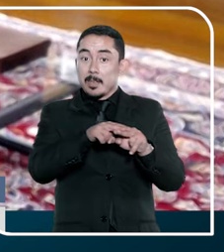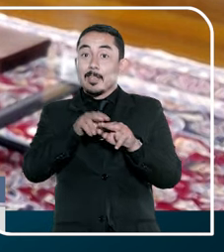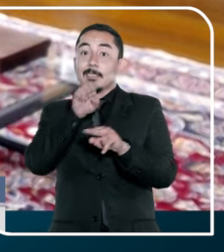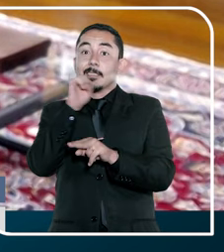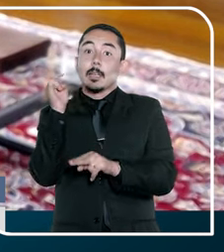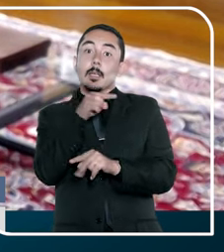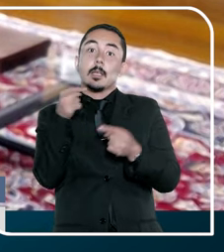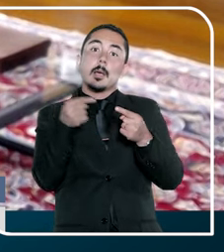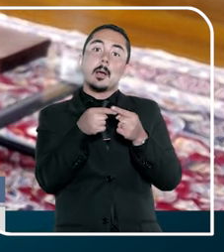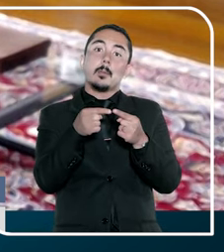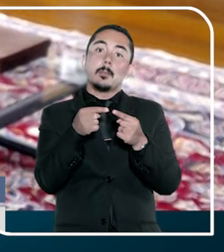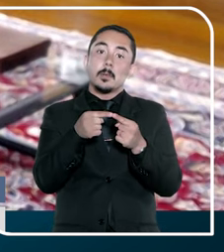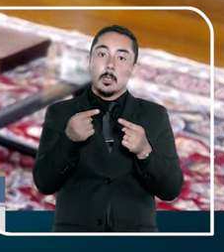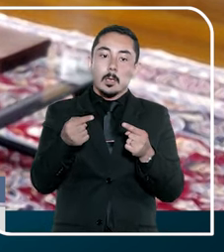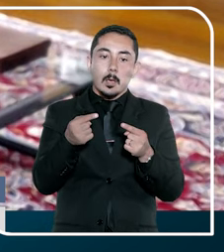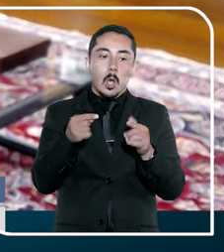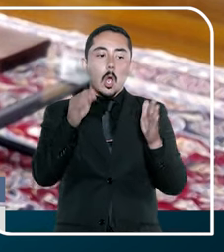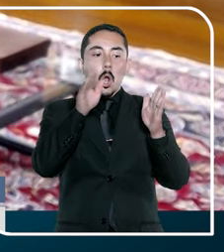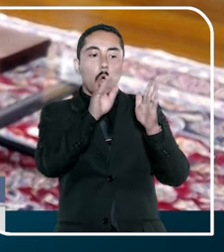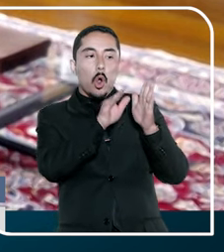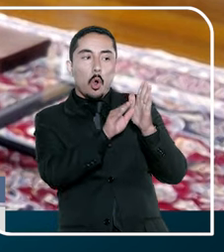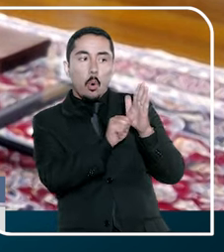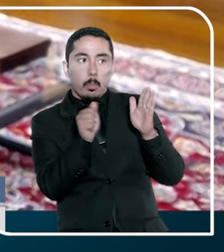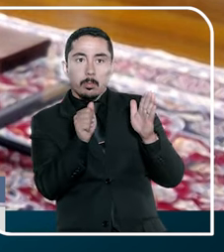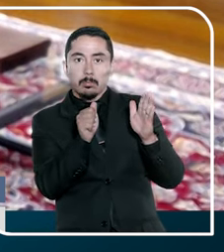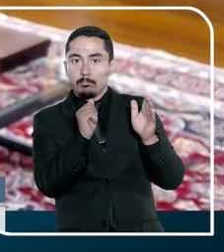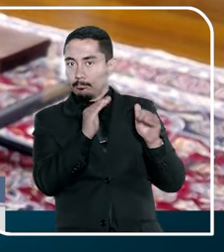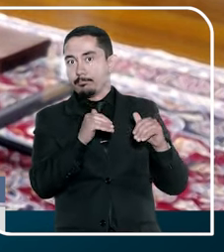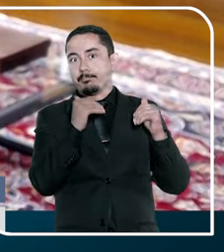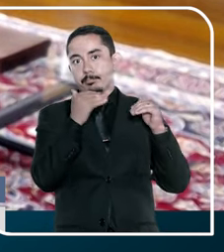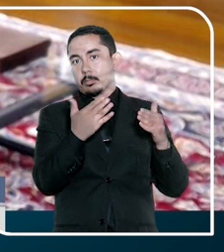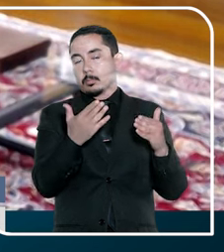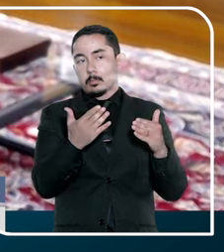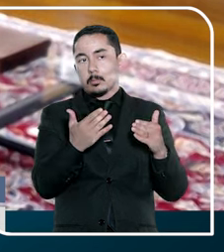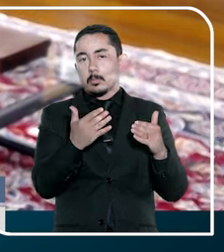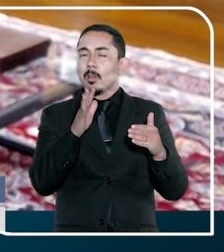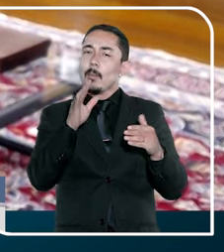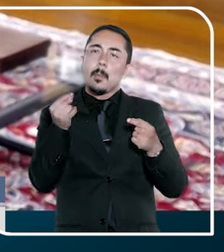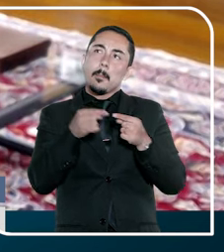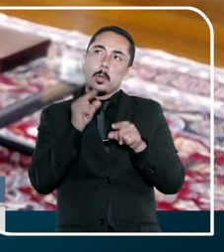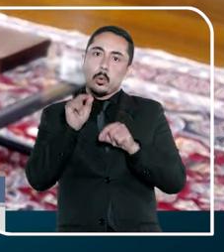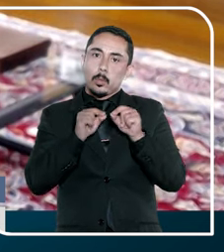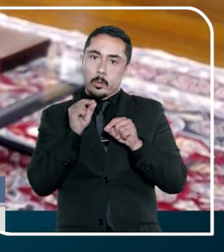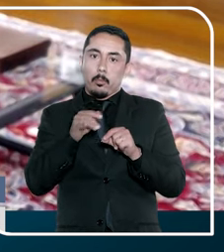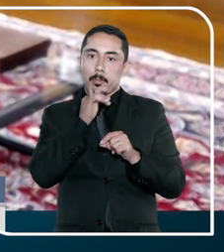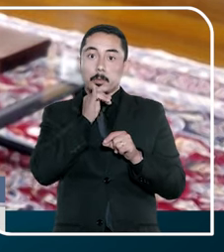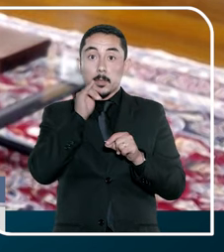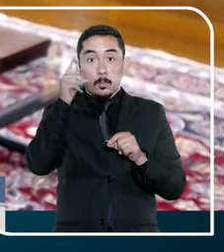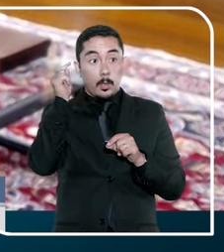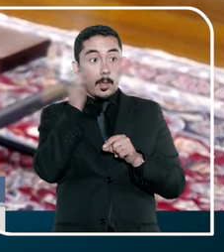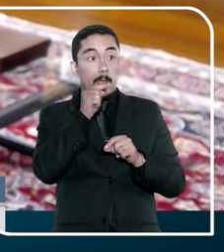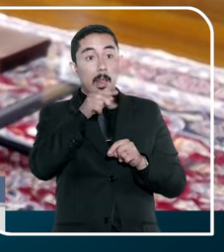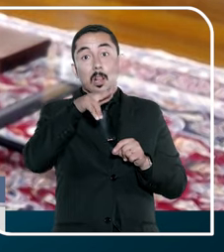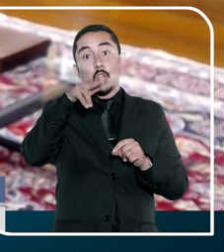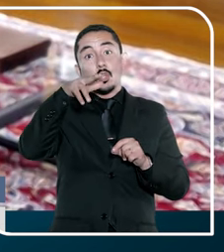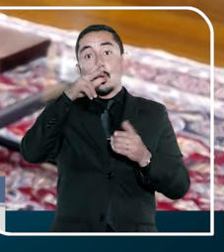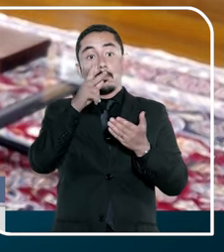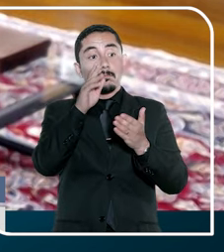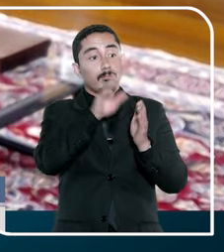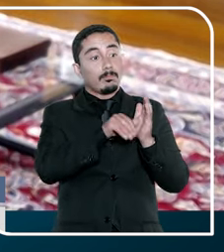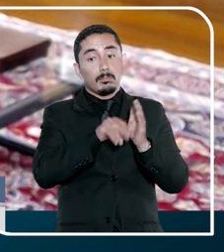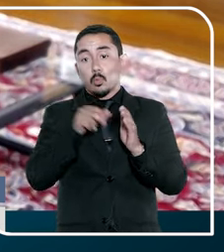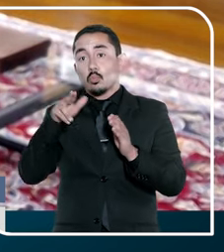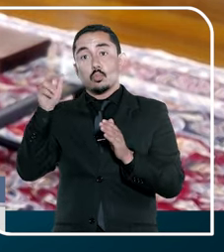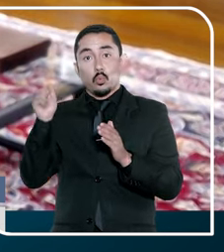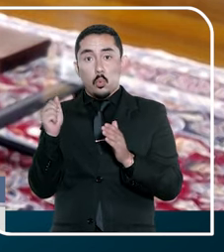né e é uma situação em que o sujeito que não tem maus antecedentes Prim tem mos antecedentes